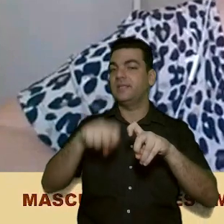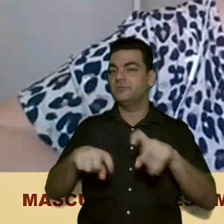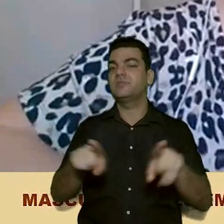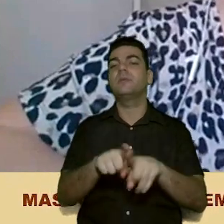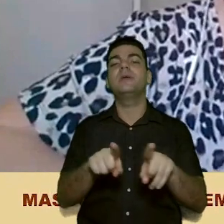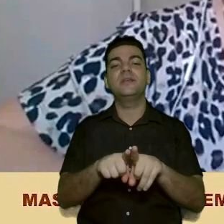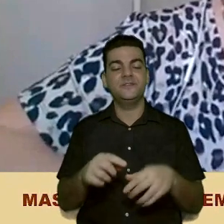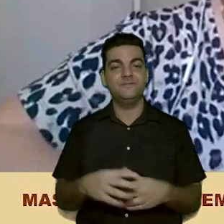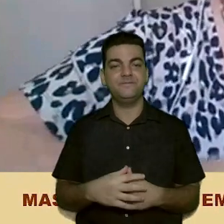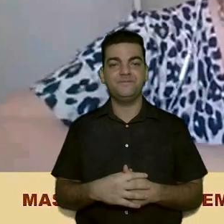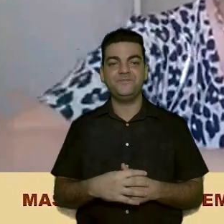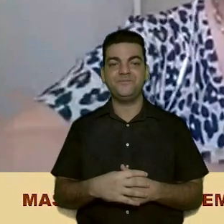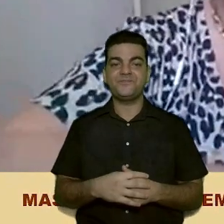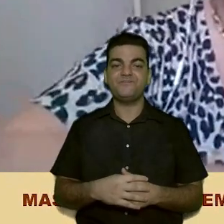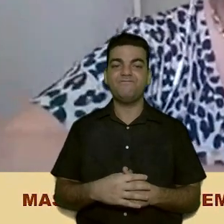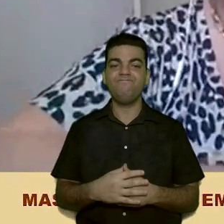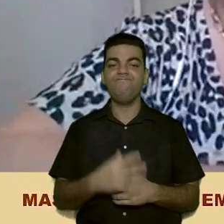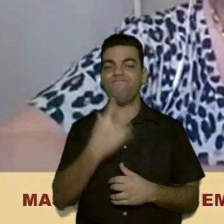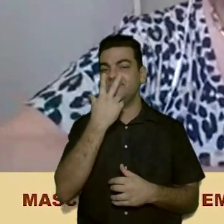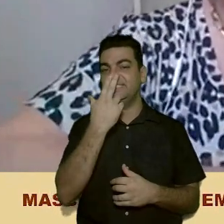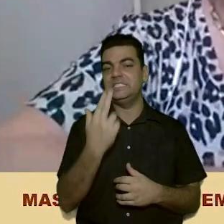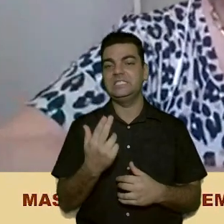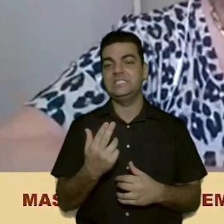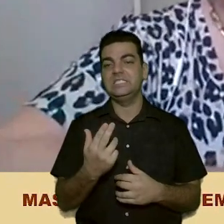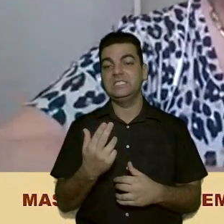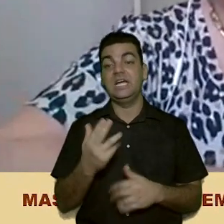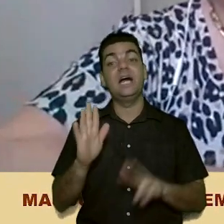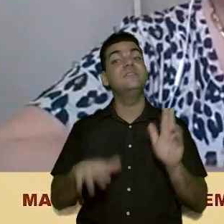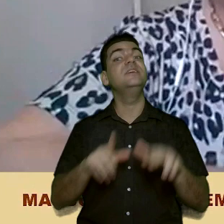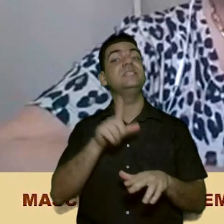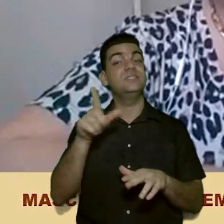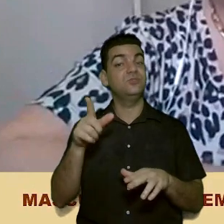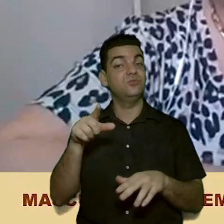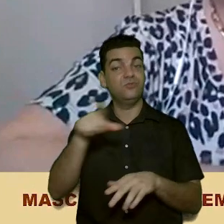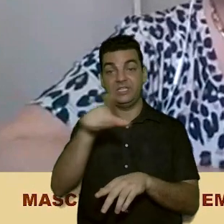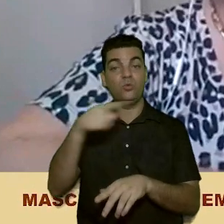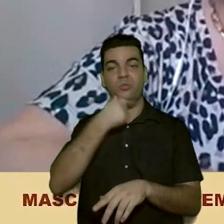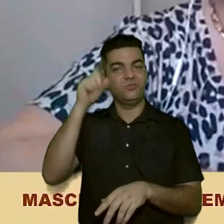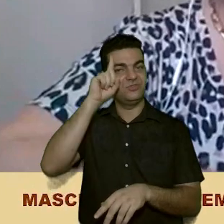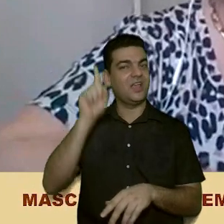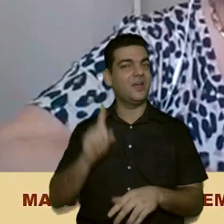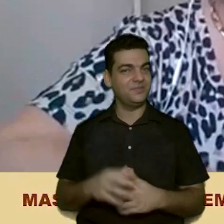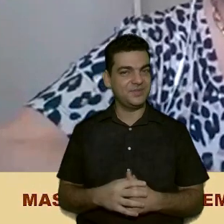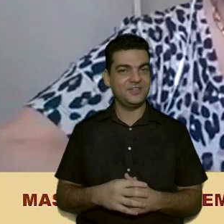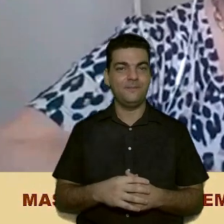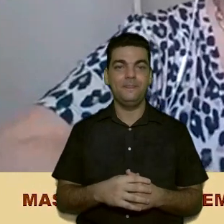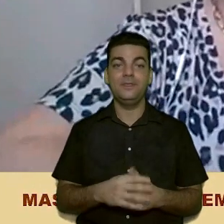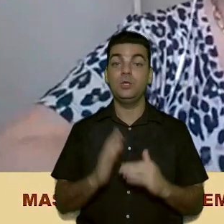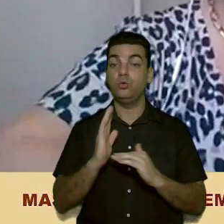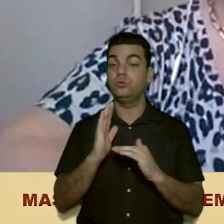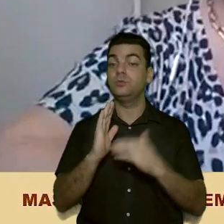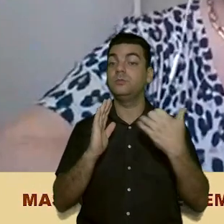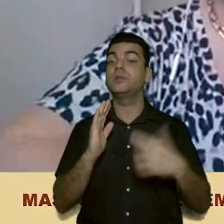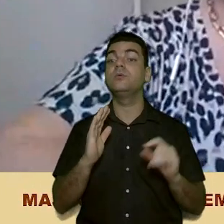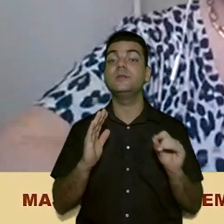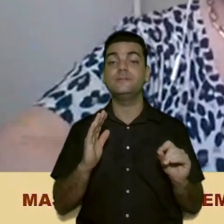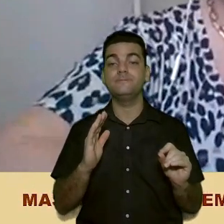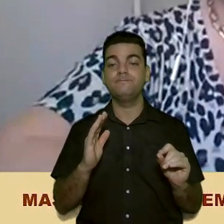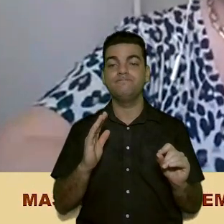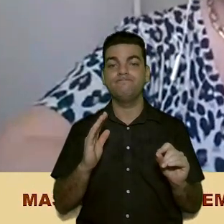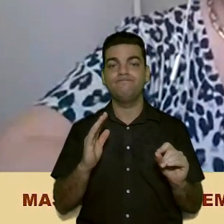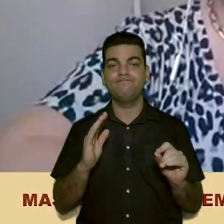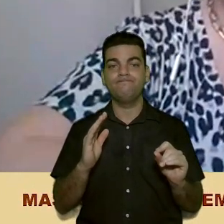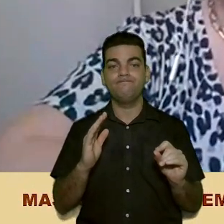da construção, né, social, de machismo. Vamos falar também de sexualidade, que é um lugar onde os homens derrapam muito,